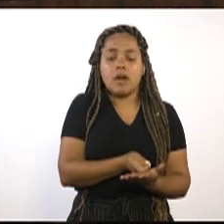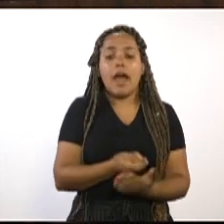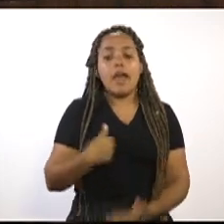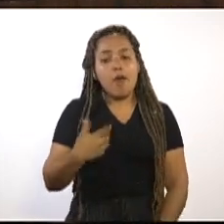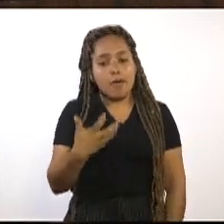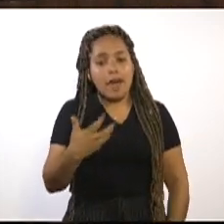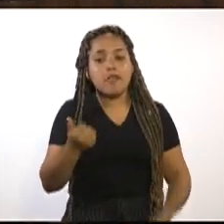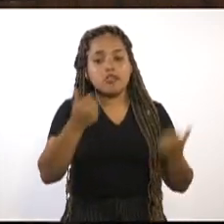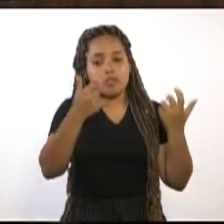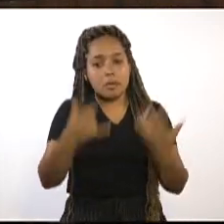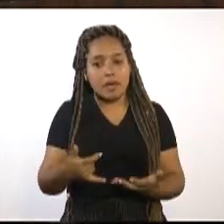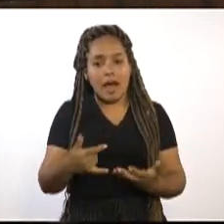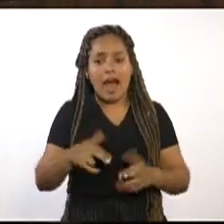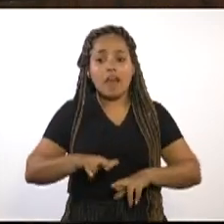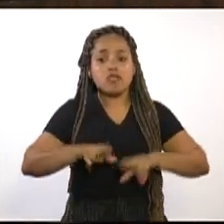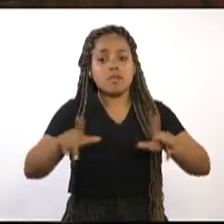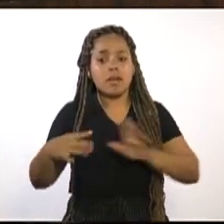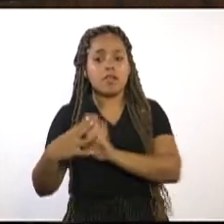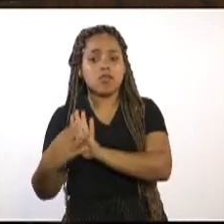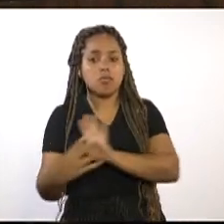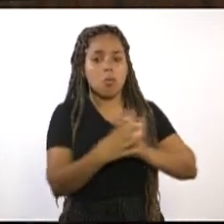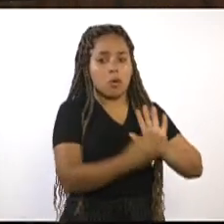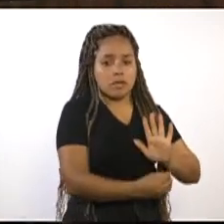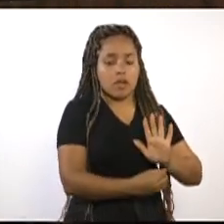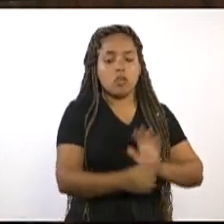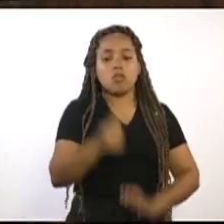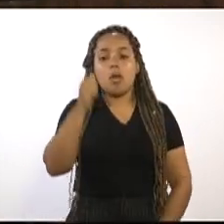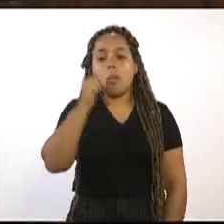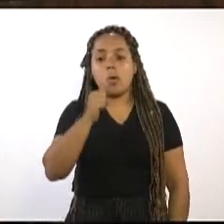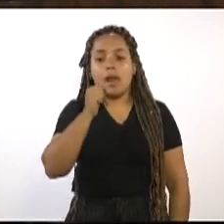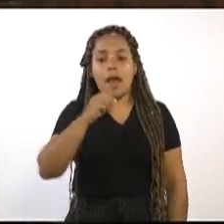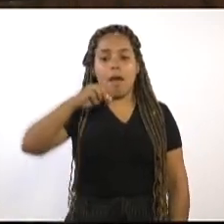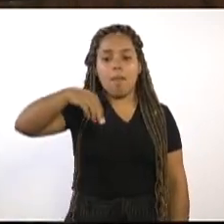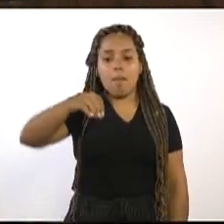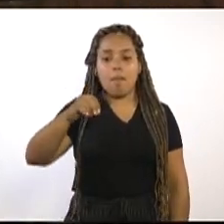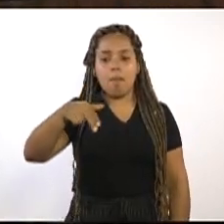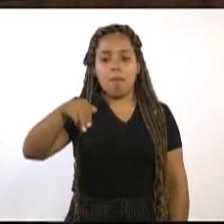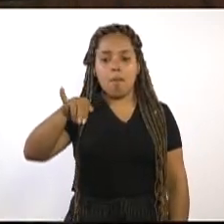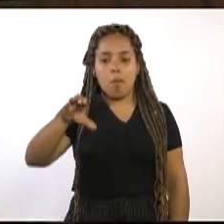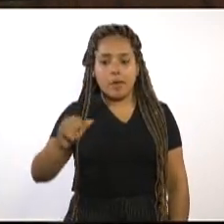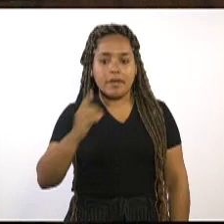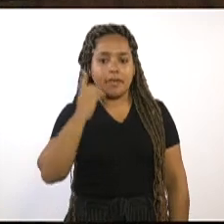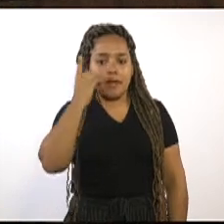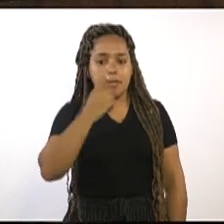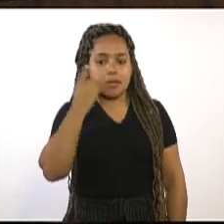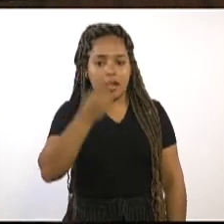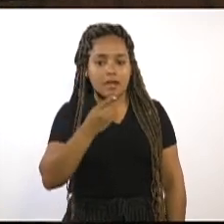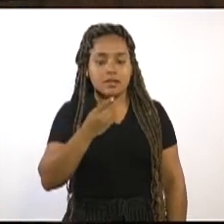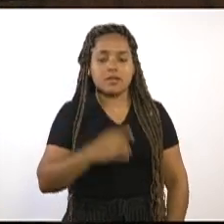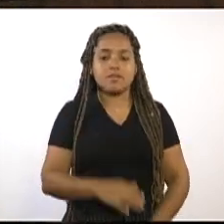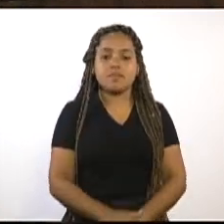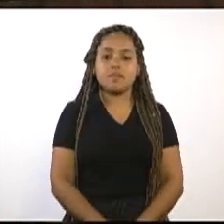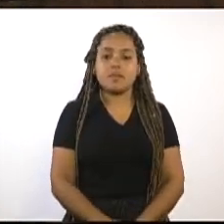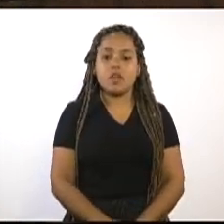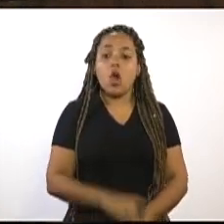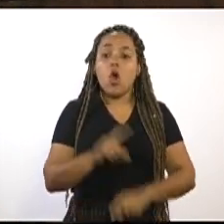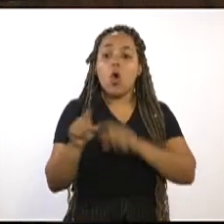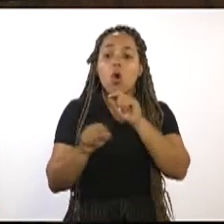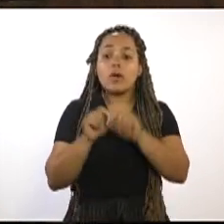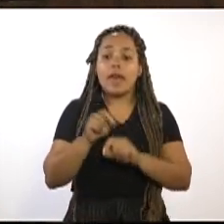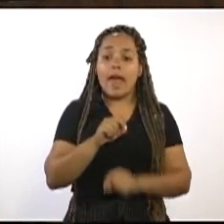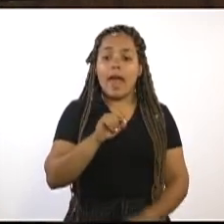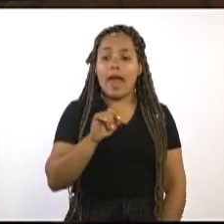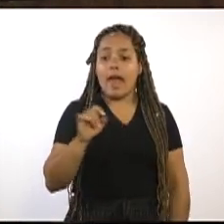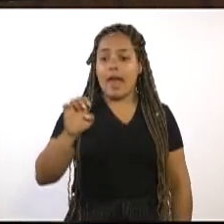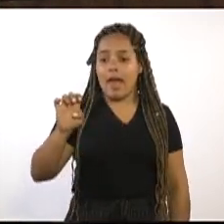sobre a diferença desses modelos, deputada Mônica Francisco. O orçamento autorizativo é aquele que se dá a